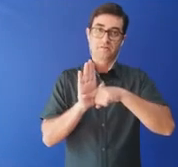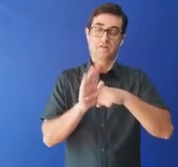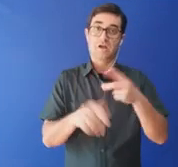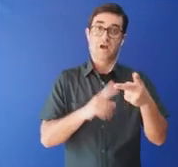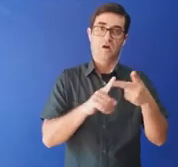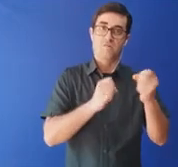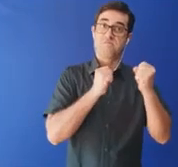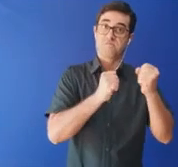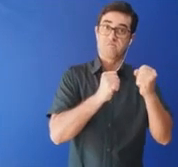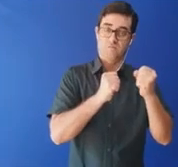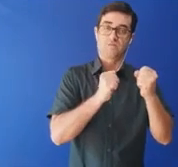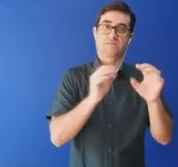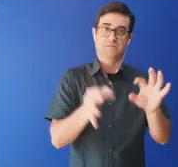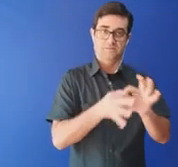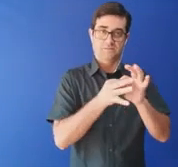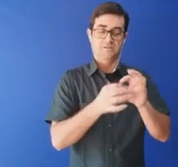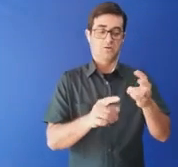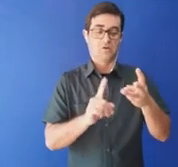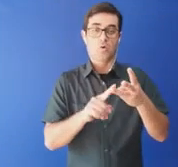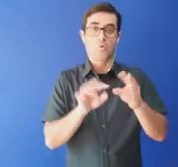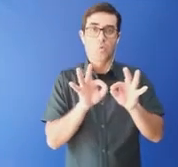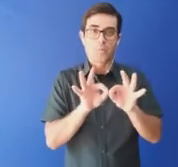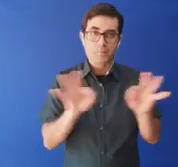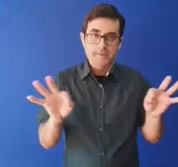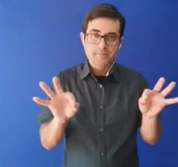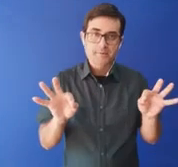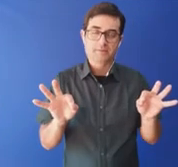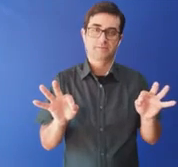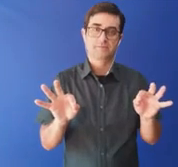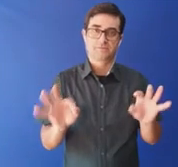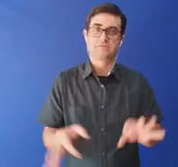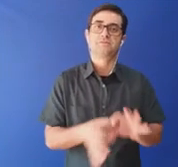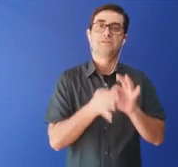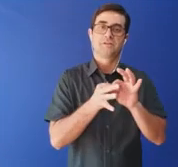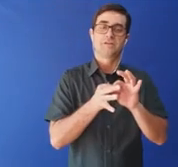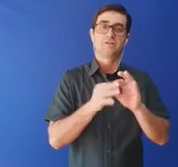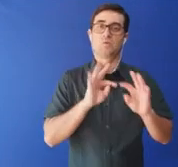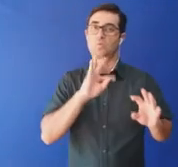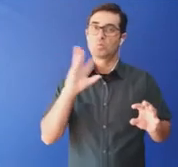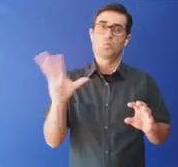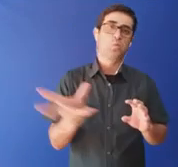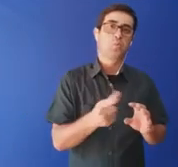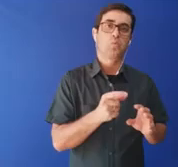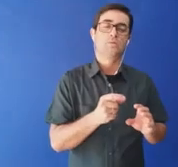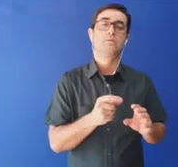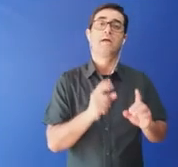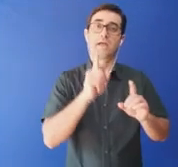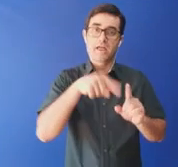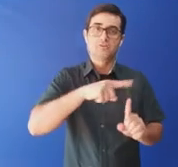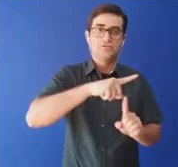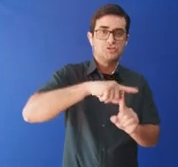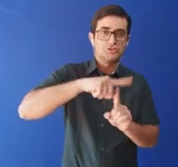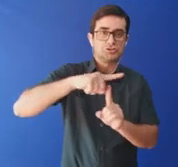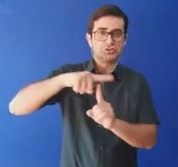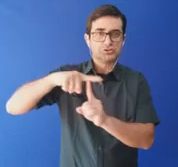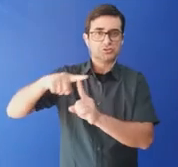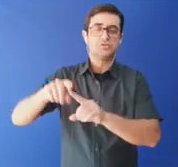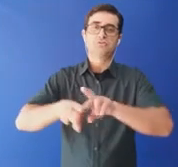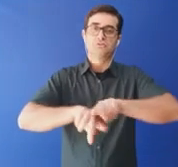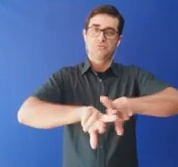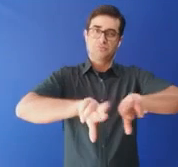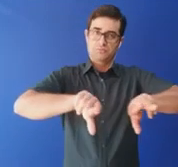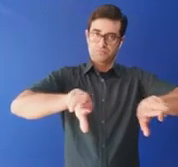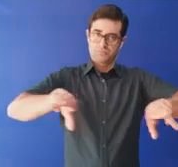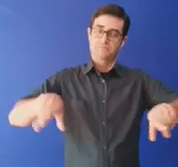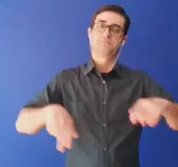de ligação, o comprimento de ligação, e que isso tudo tem a ver com os tipos de ligação e os